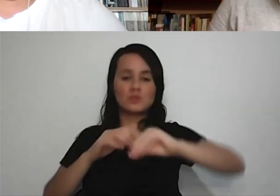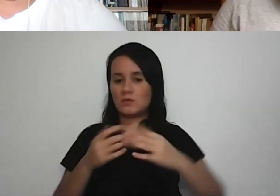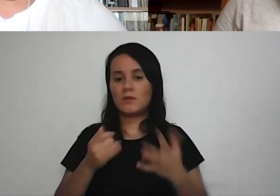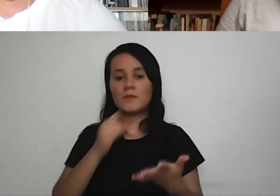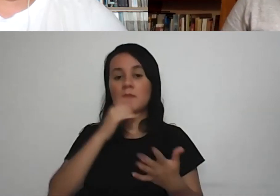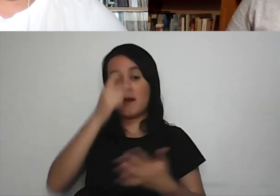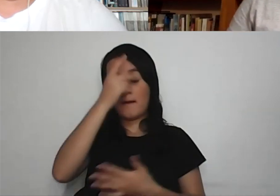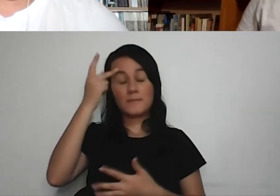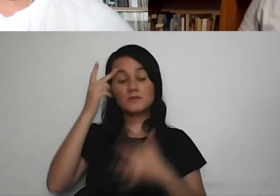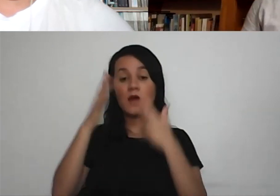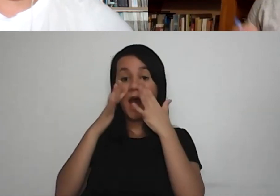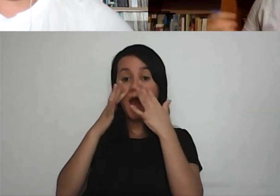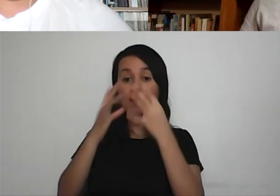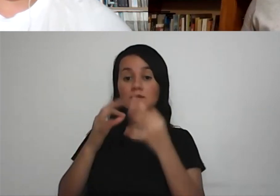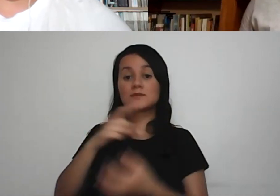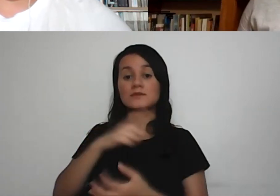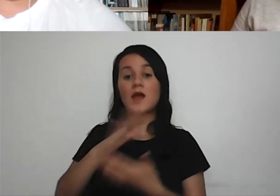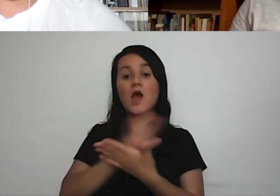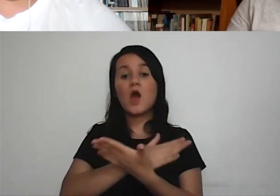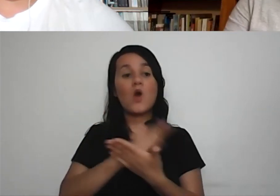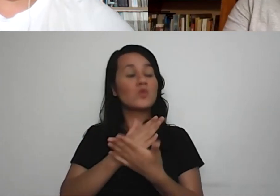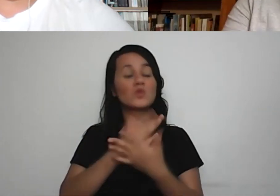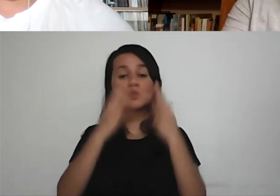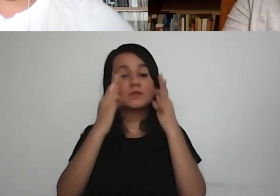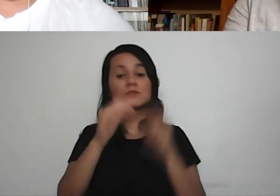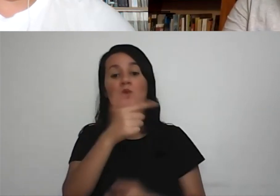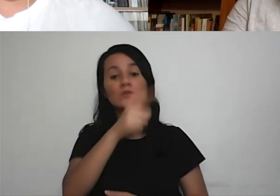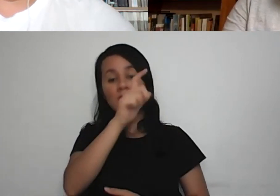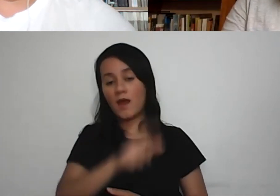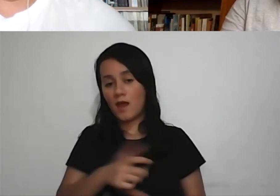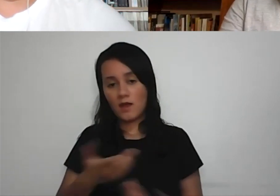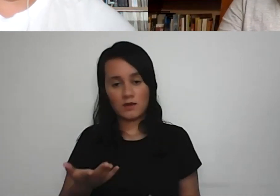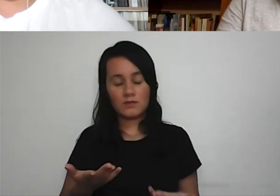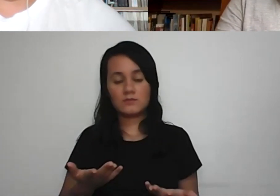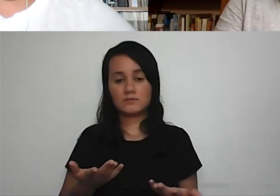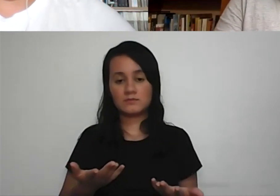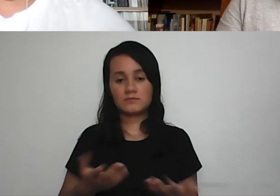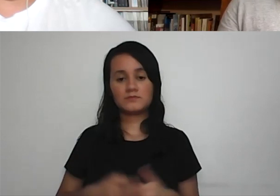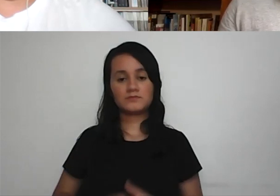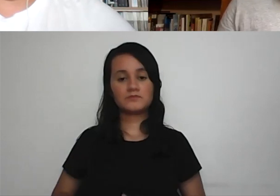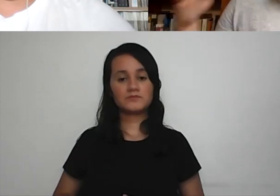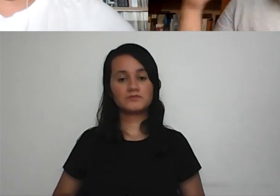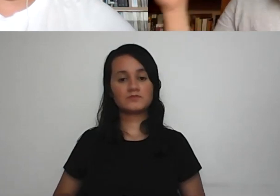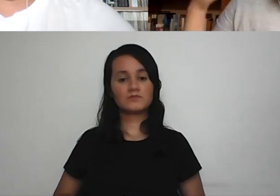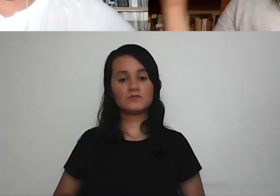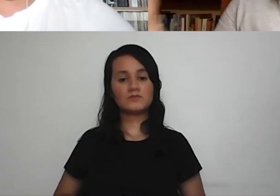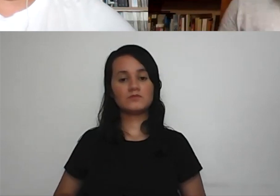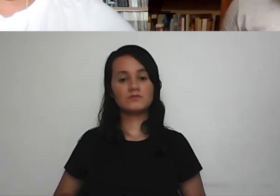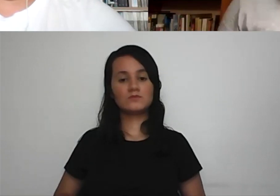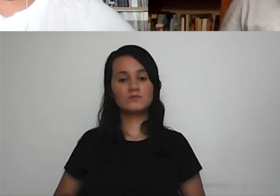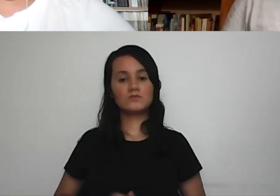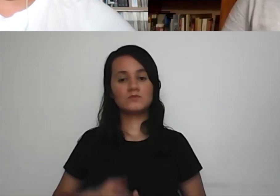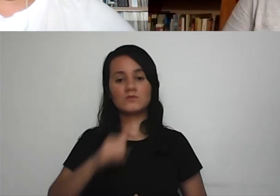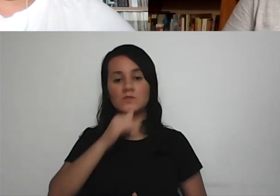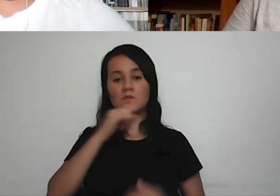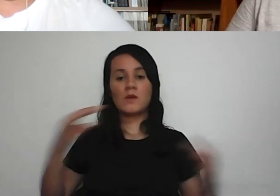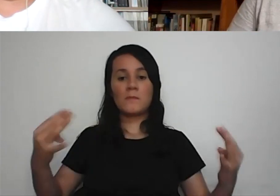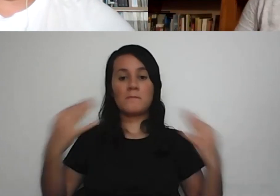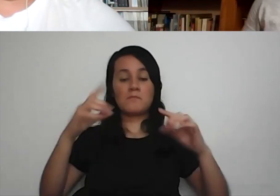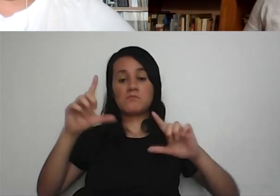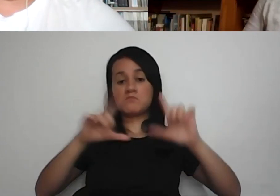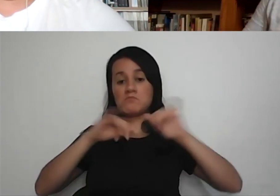recebe atenção e quem não recebe atenção, digamos, né, de uma mídia